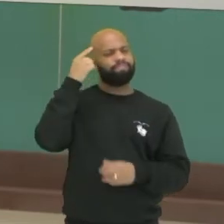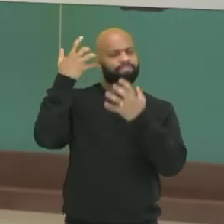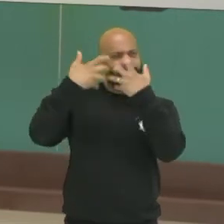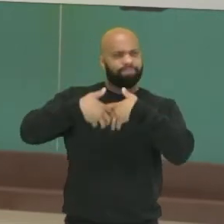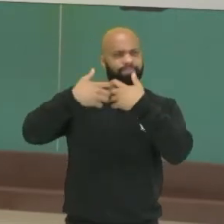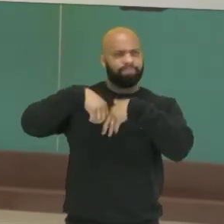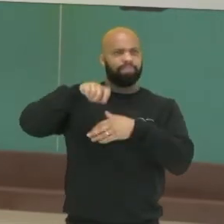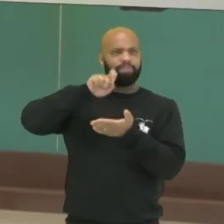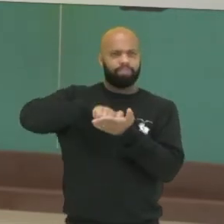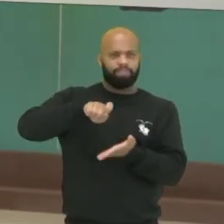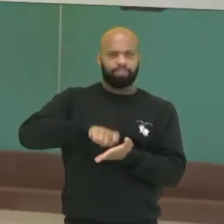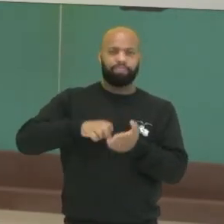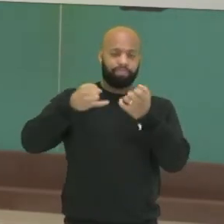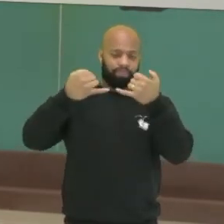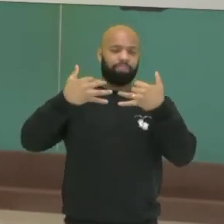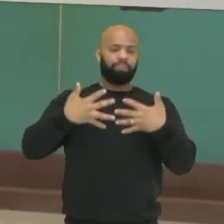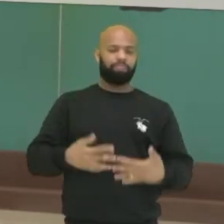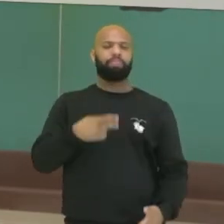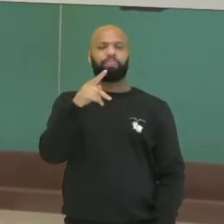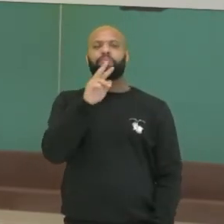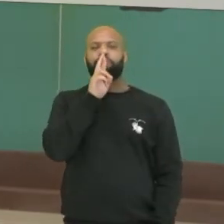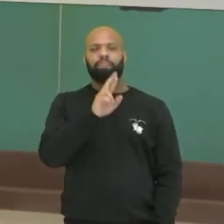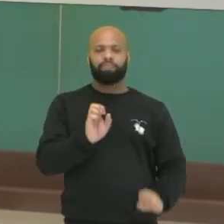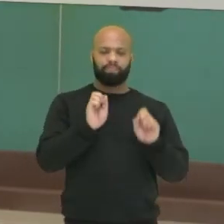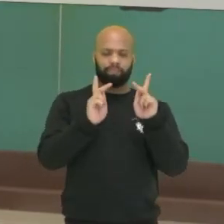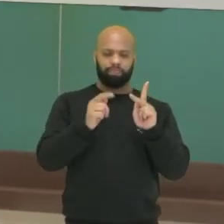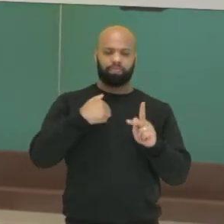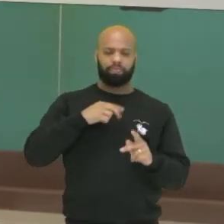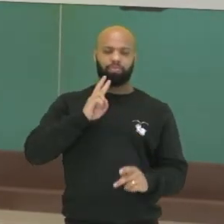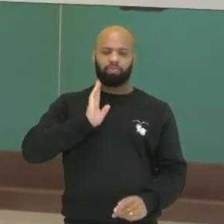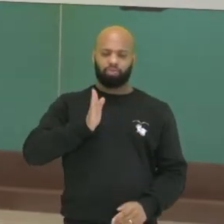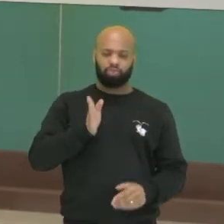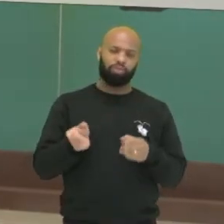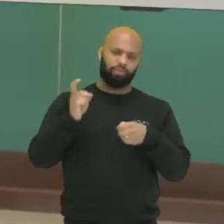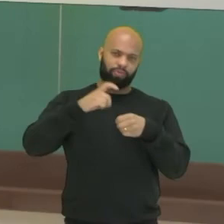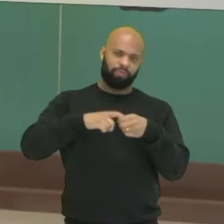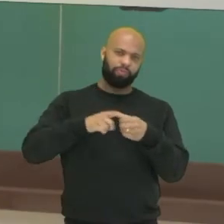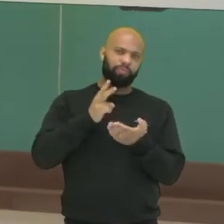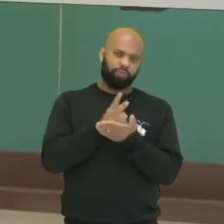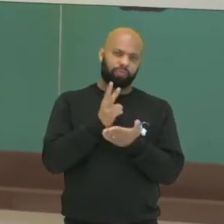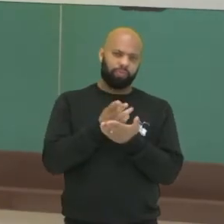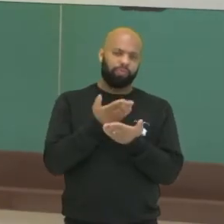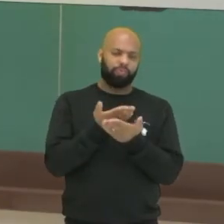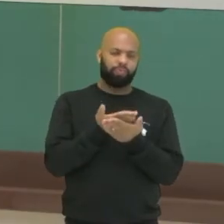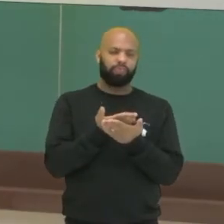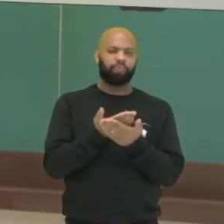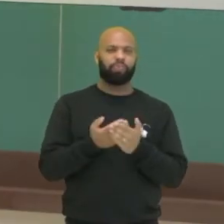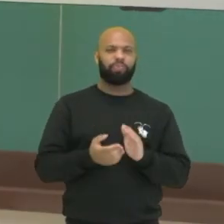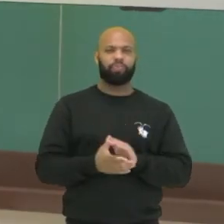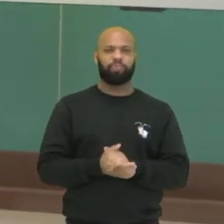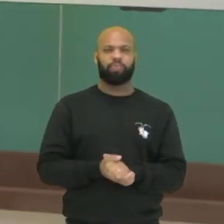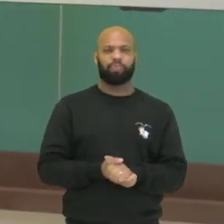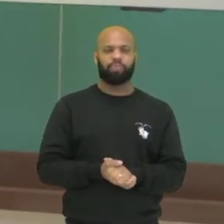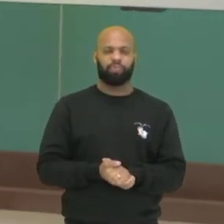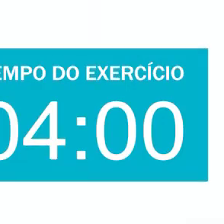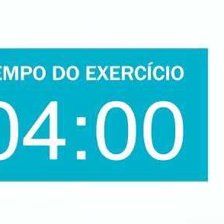raciocine e traga aqui a resposta. Eu vou ficar aguardando aqui, você vai ficar fazendo aí, hein? Vai lá, faz lá.